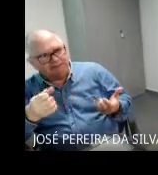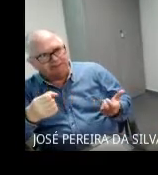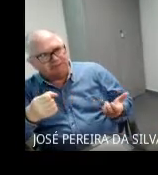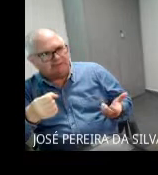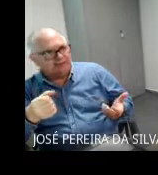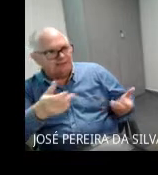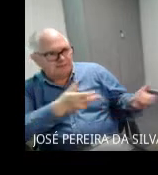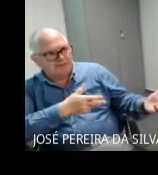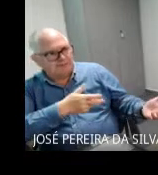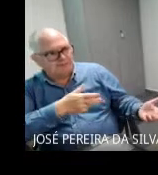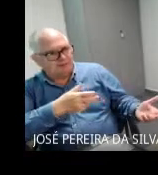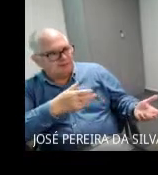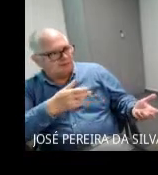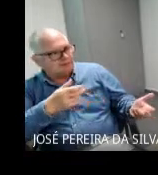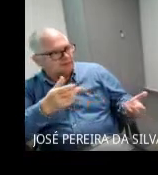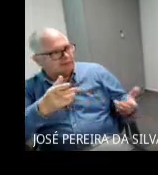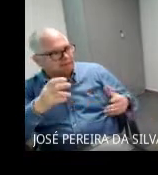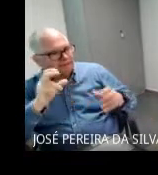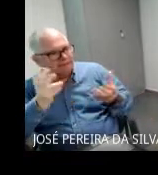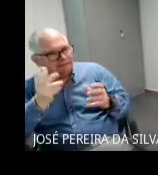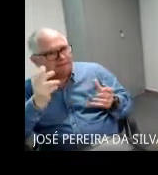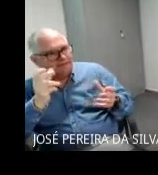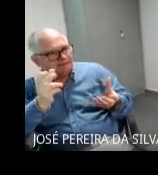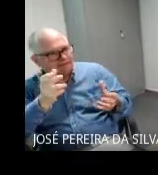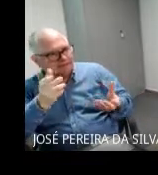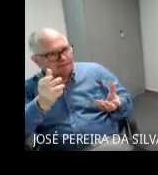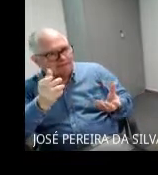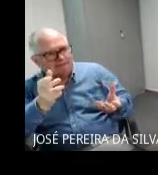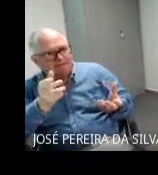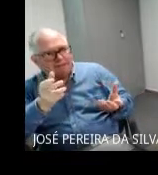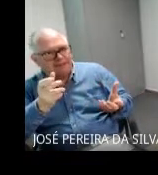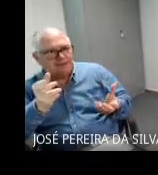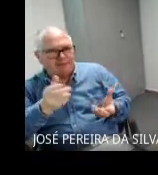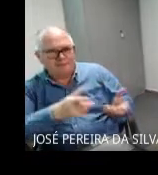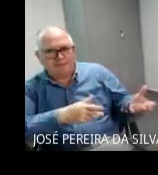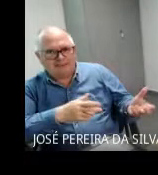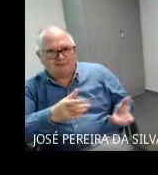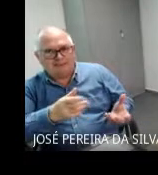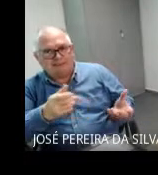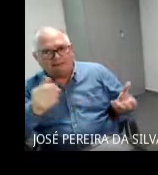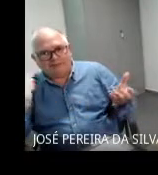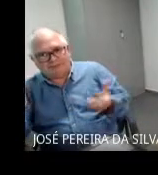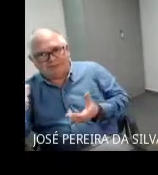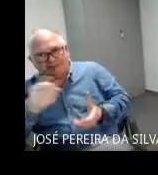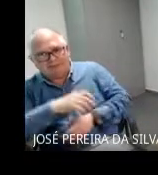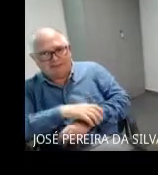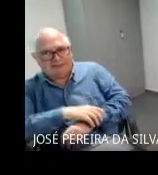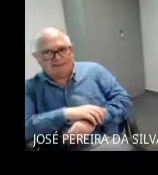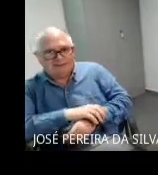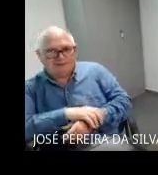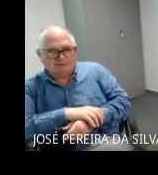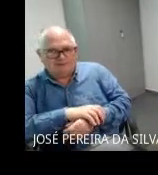da potencialidade dele e também da pessoa que está recebendo, então cada um tem que ter aquele momento, aquela hora ali, para ele aplicar essa outra técnica, vocês saberem essa